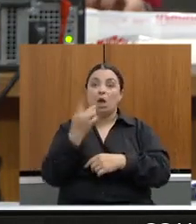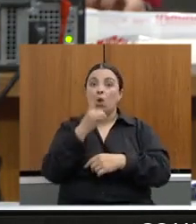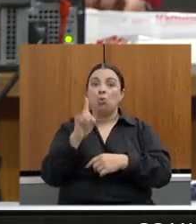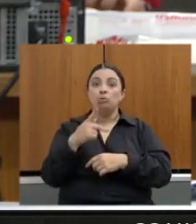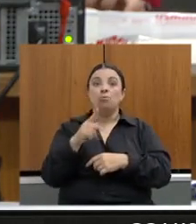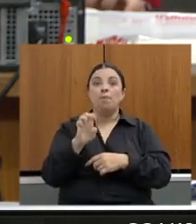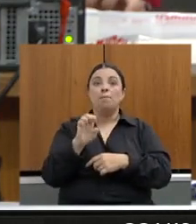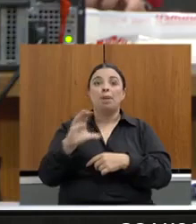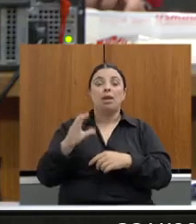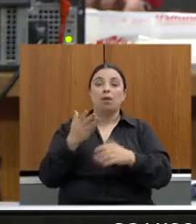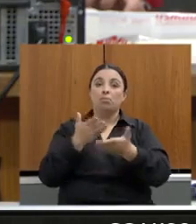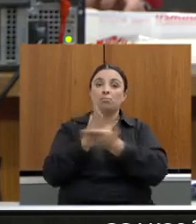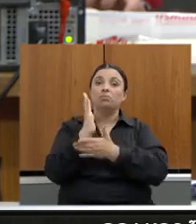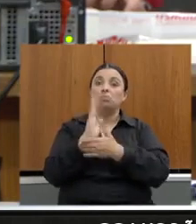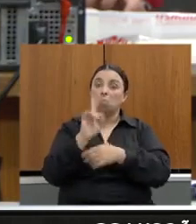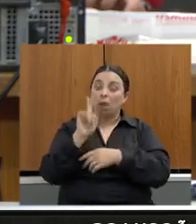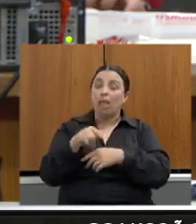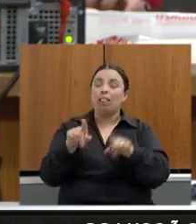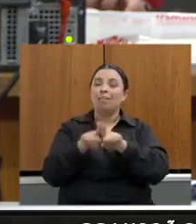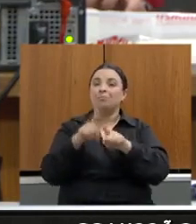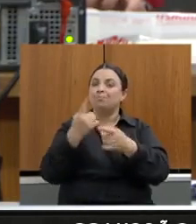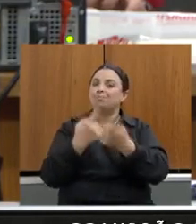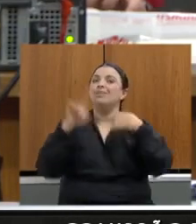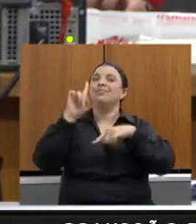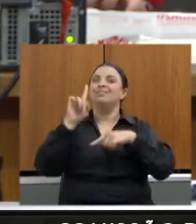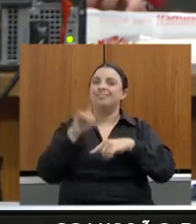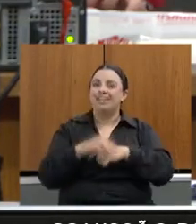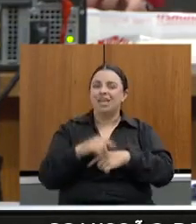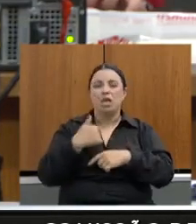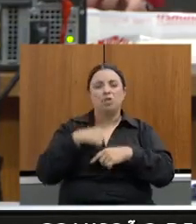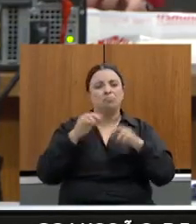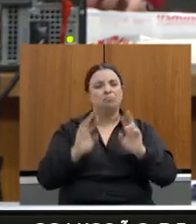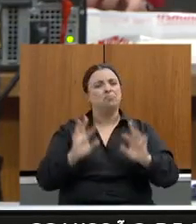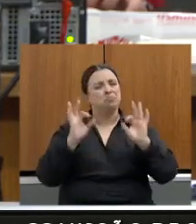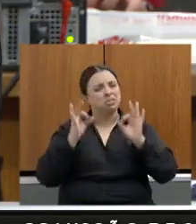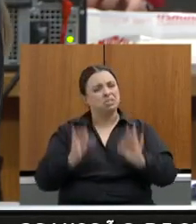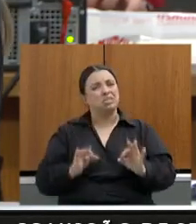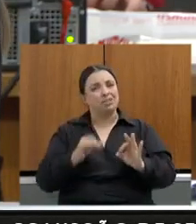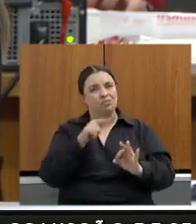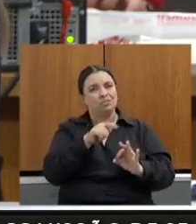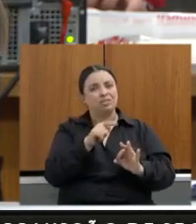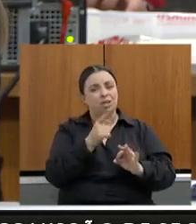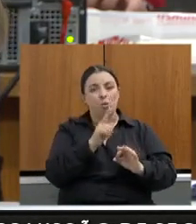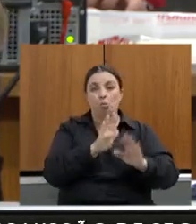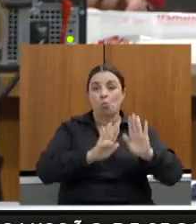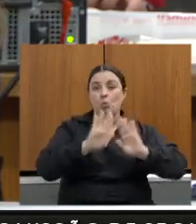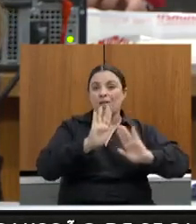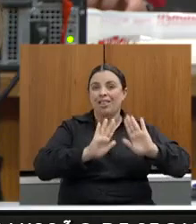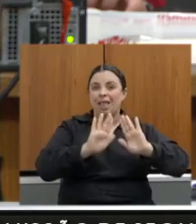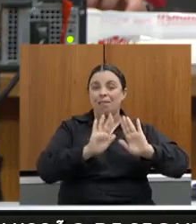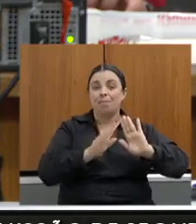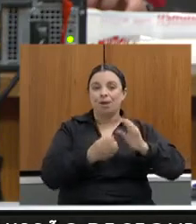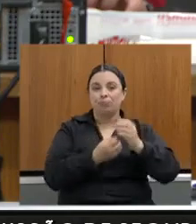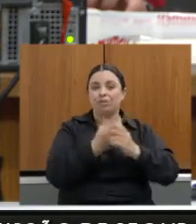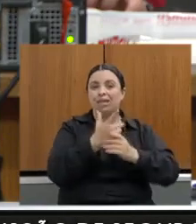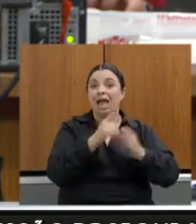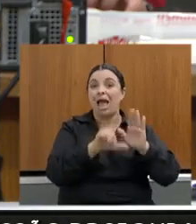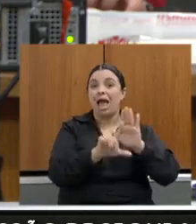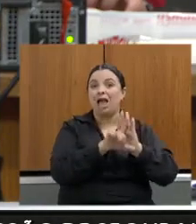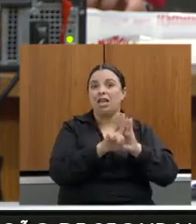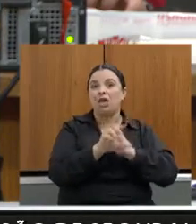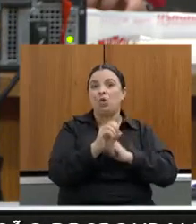foi mais um avanço tem certeza que o senhor está sendo cauteloso aí na construção da lei orgânica que a